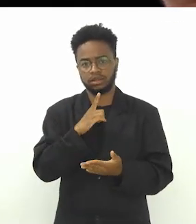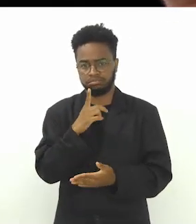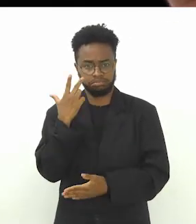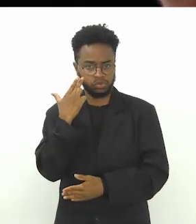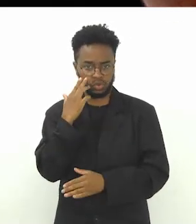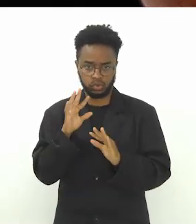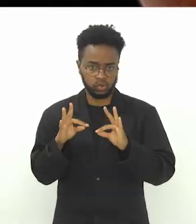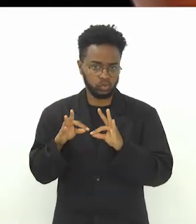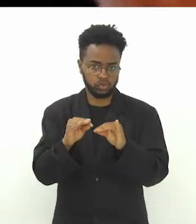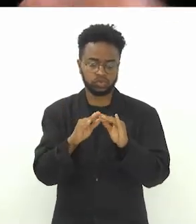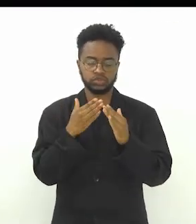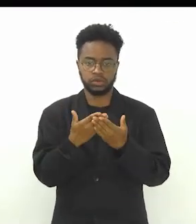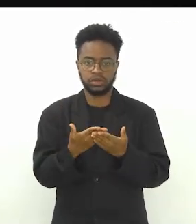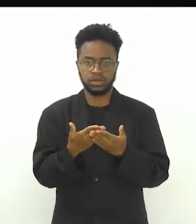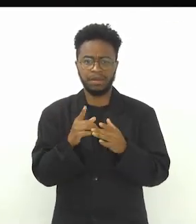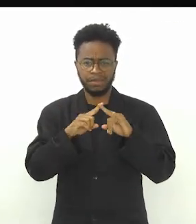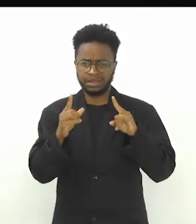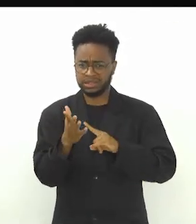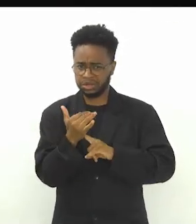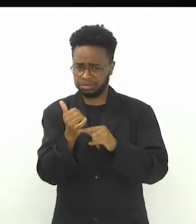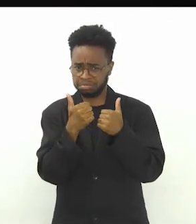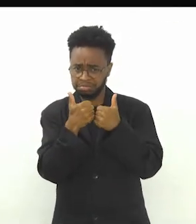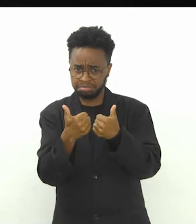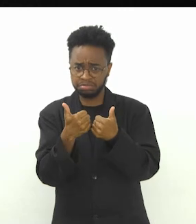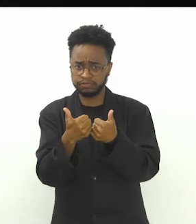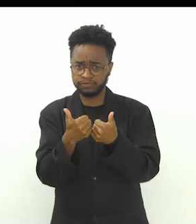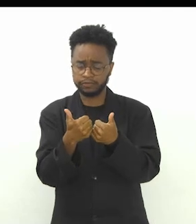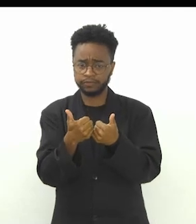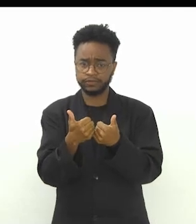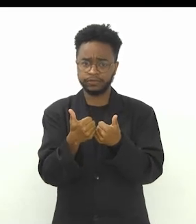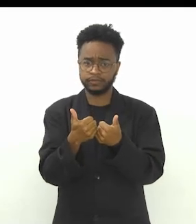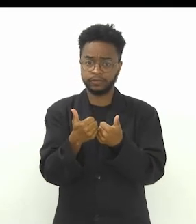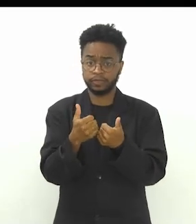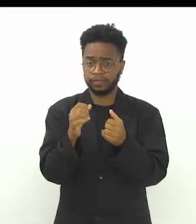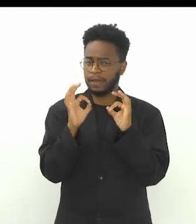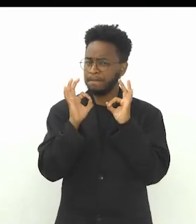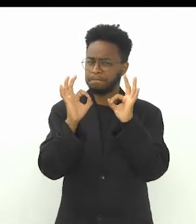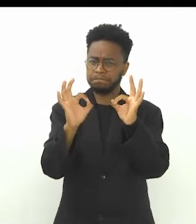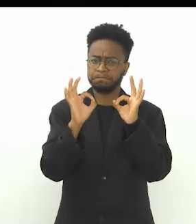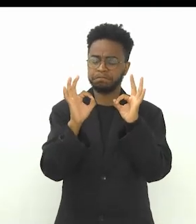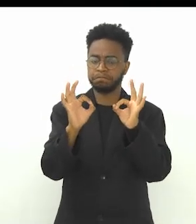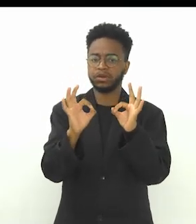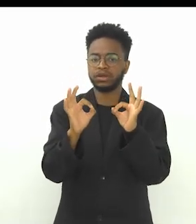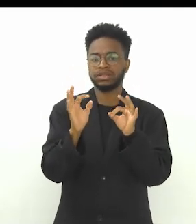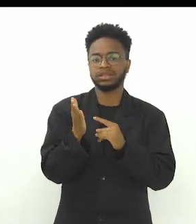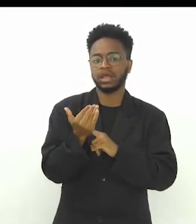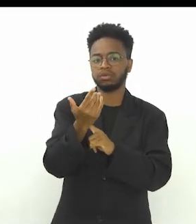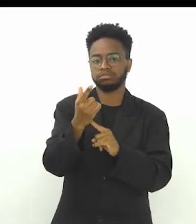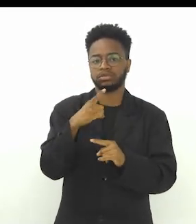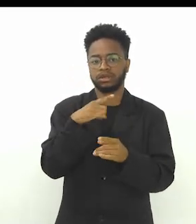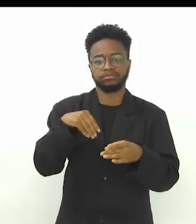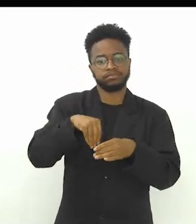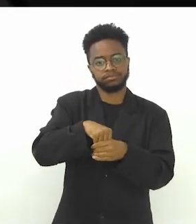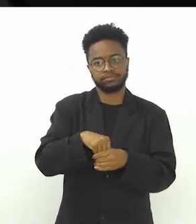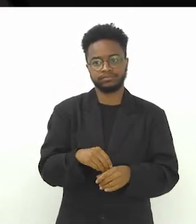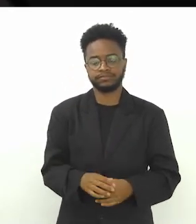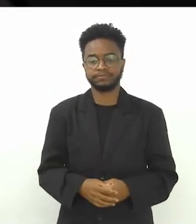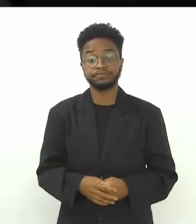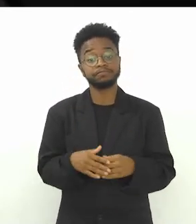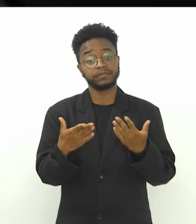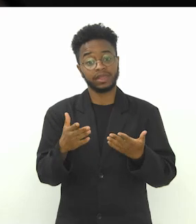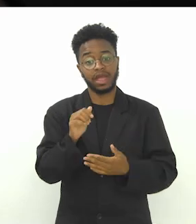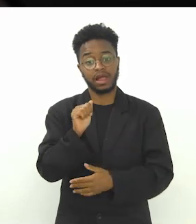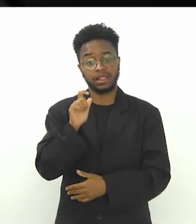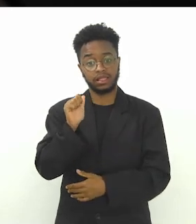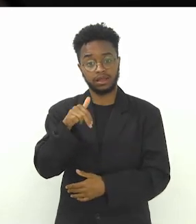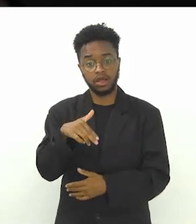escolas? É comum a todas as escolas. E é de boa tecnologia, de boa qualidade? O que há de mais top hoje é o que a gente tem lá. Alain,